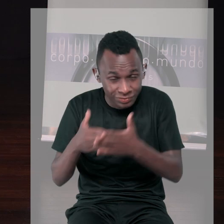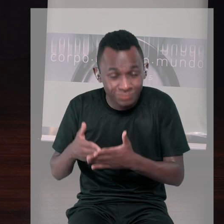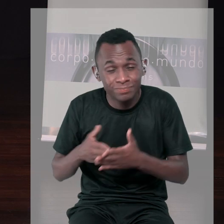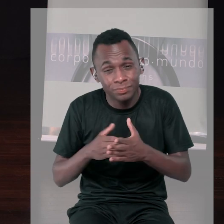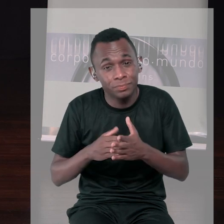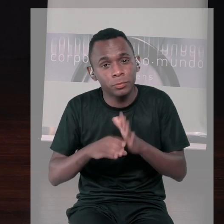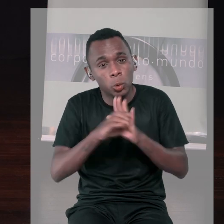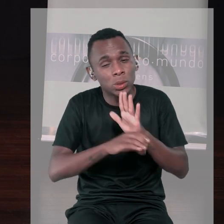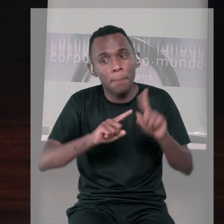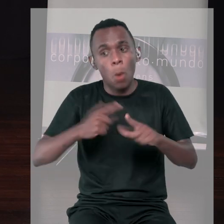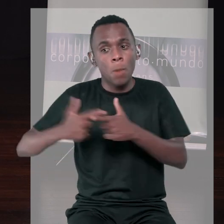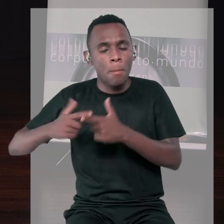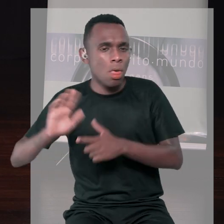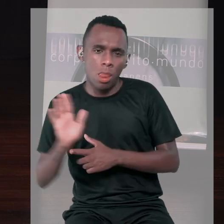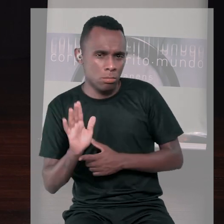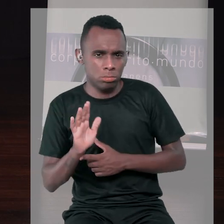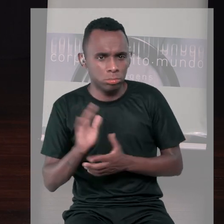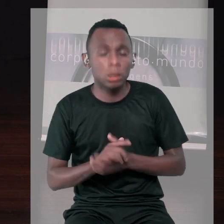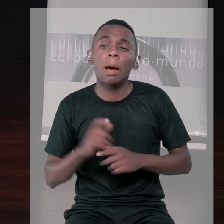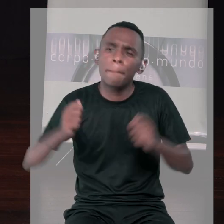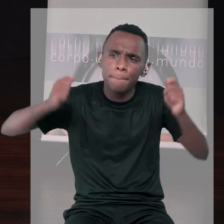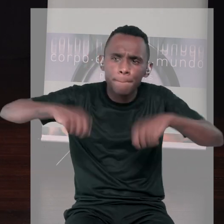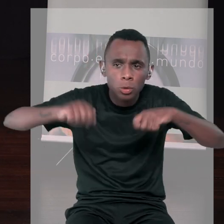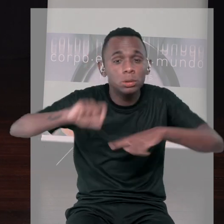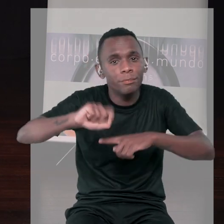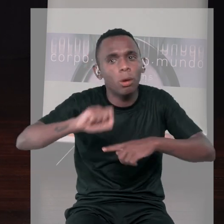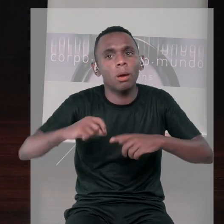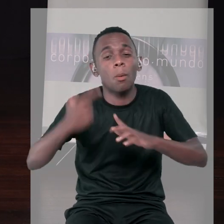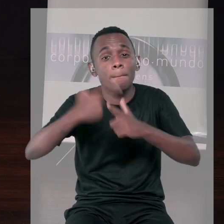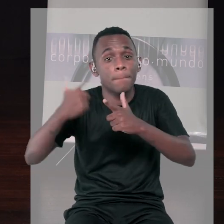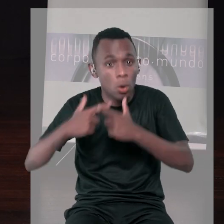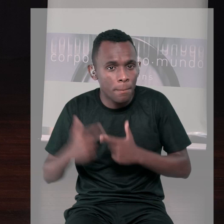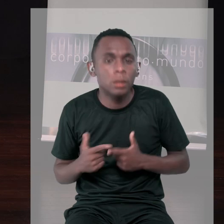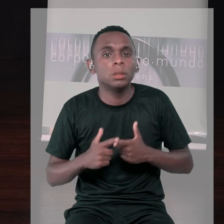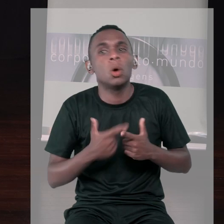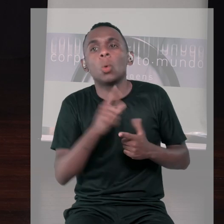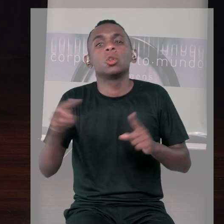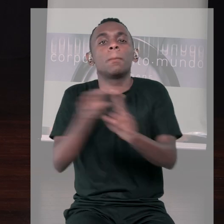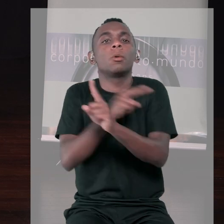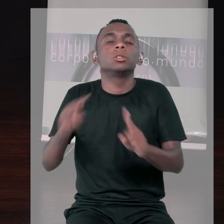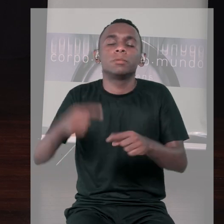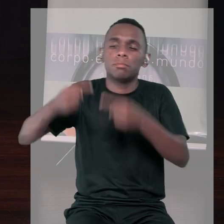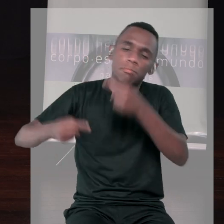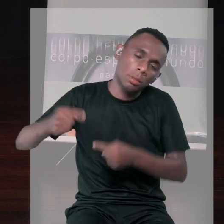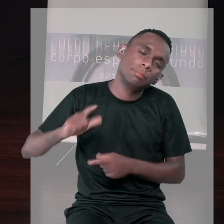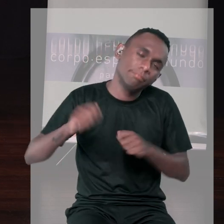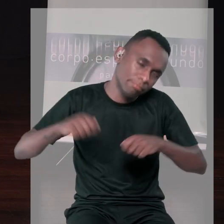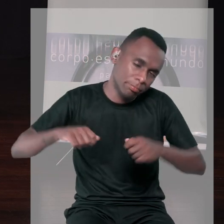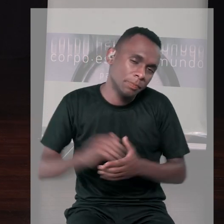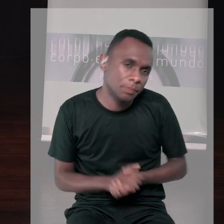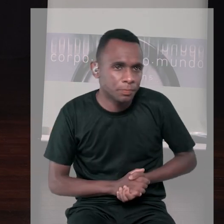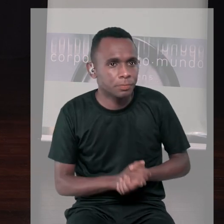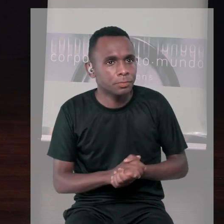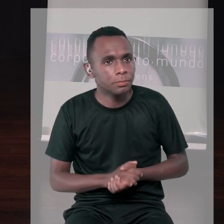problemas, é possível colocar o problema de uma ontologia do político. Bom, agora, de novo,